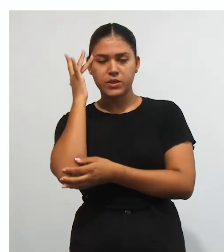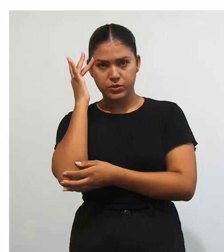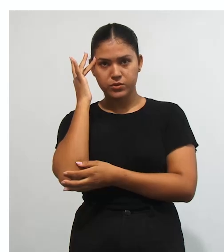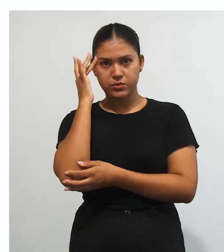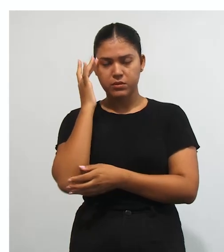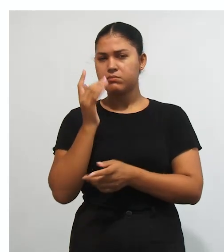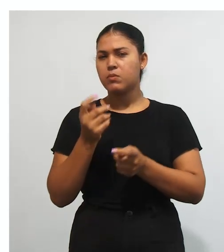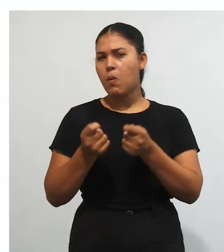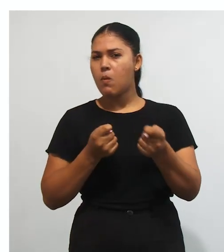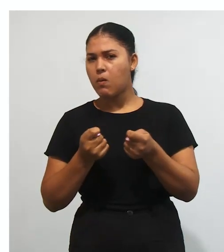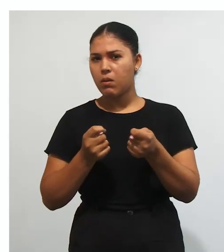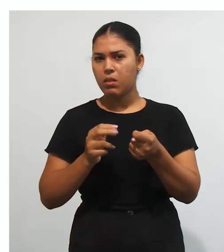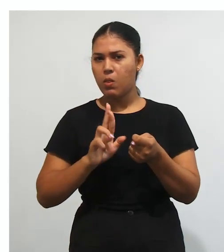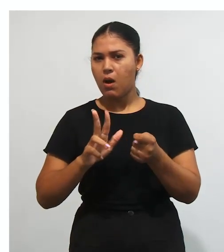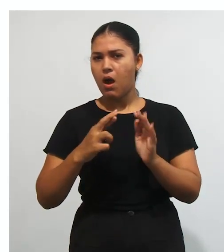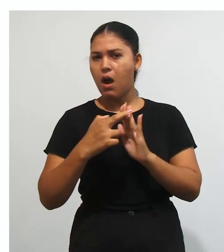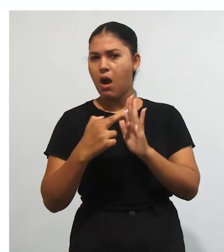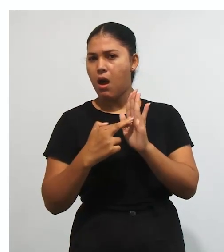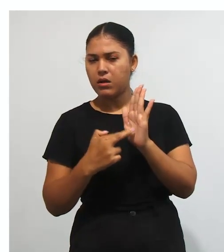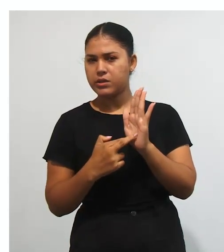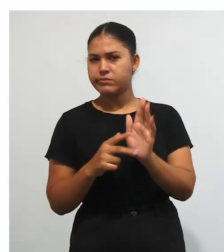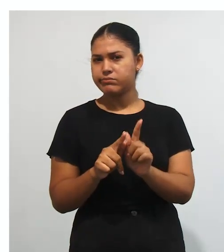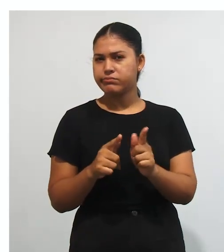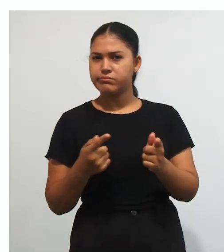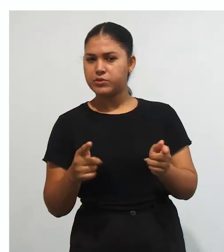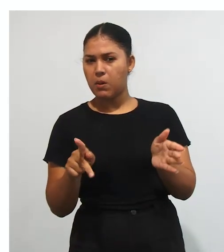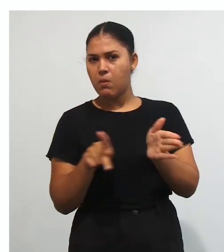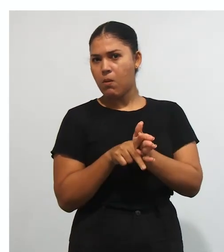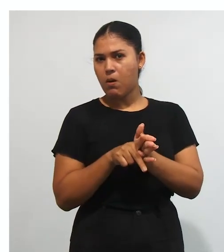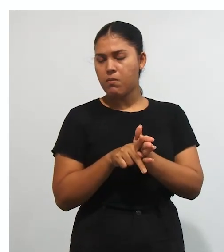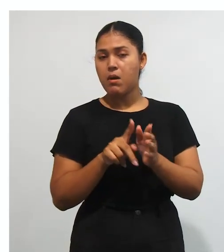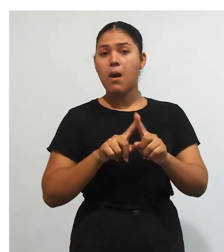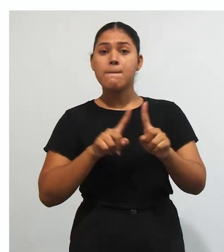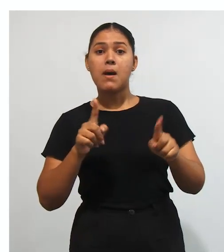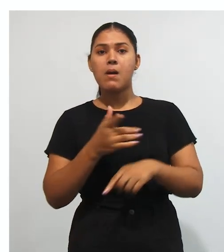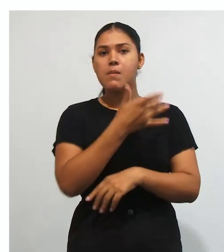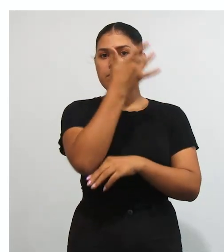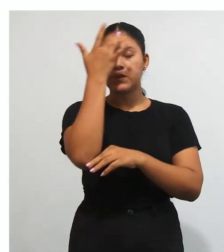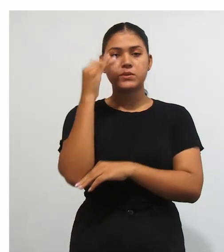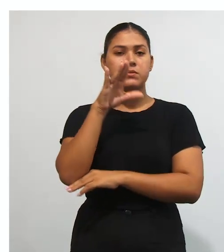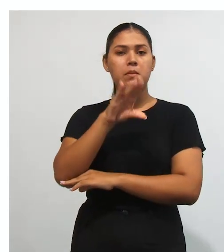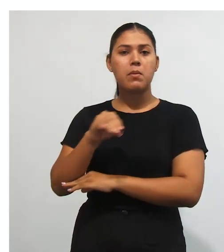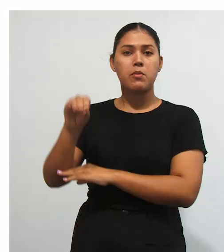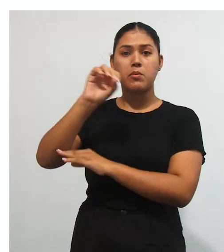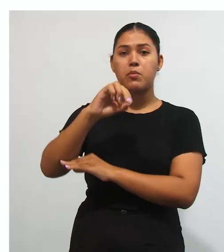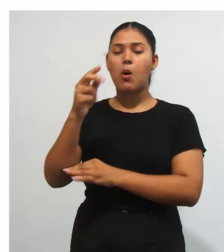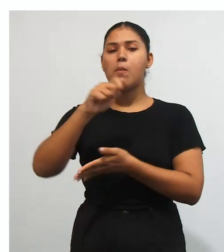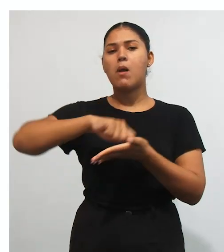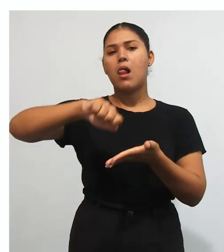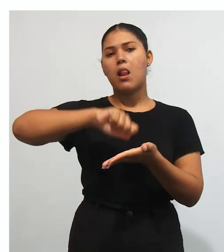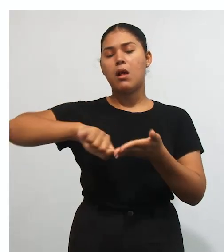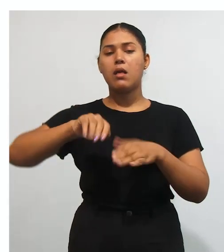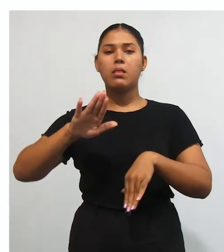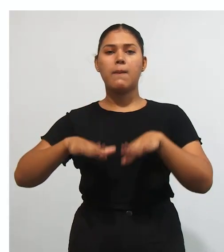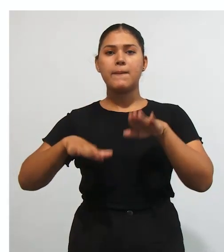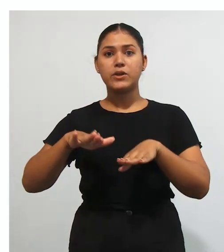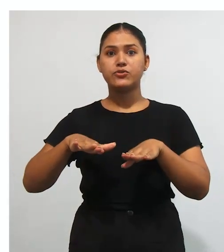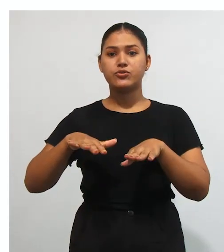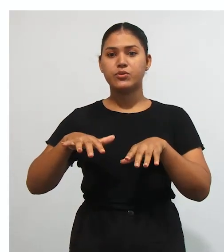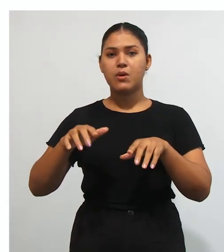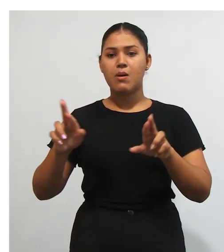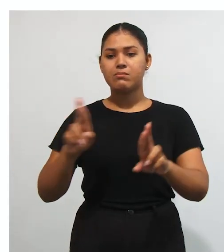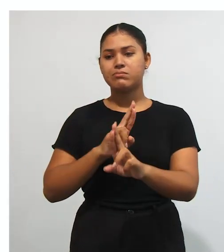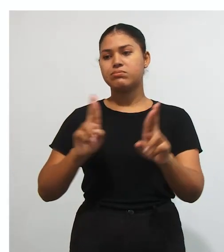são regras pré-estabelecidas, sua gramática interna, mas o falante ou escrevente na dinâmica social em que estão